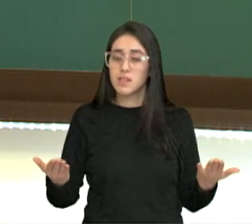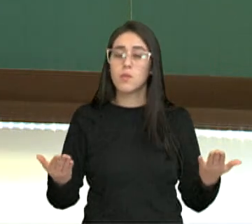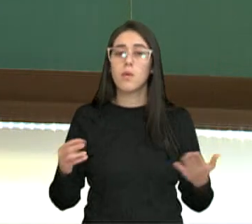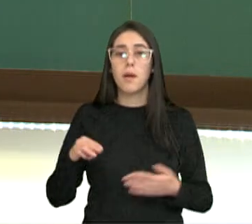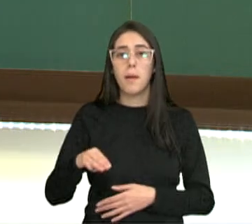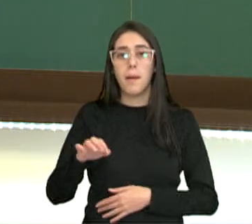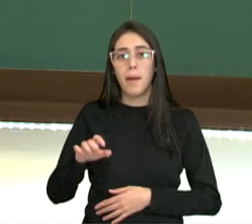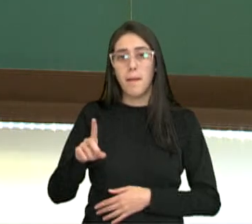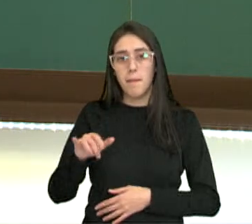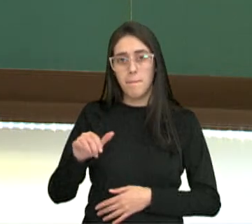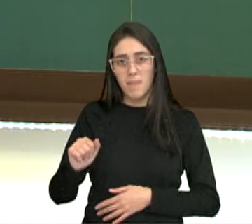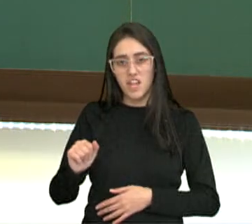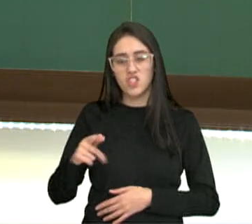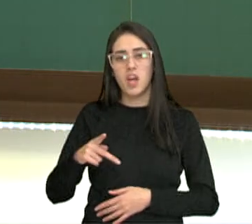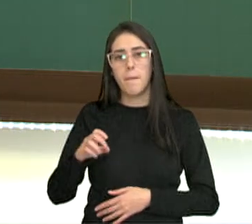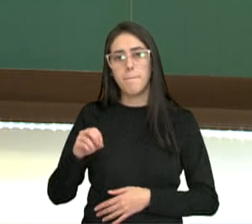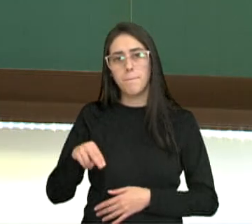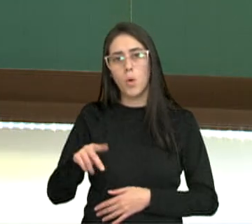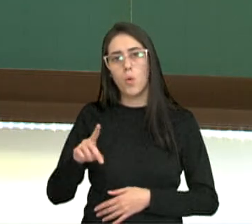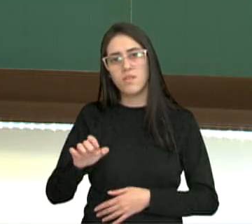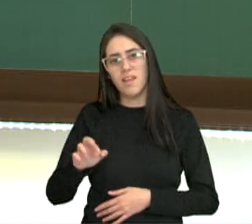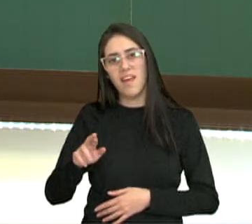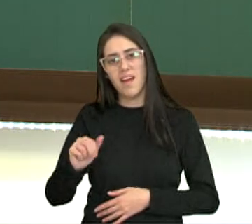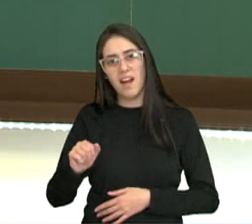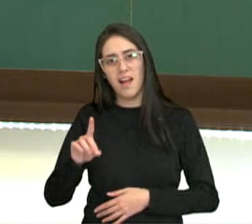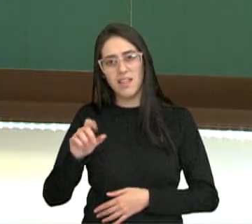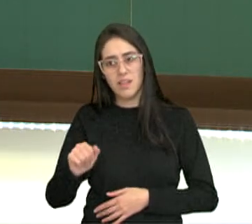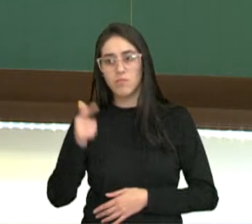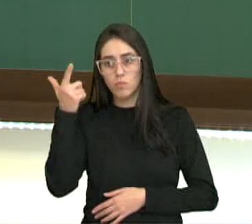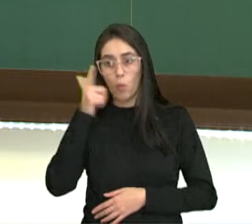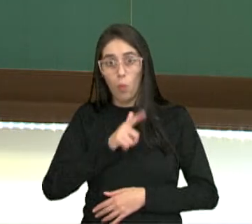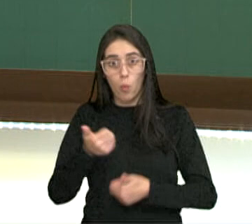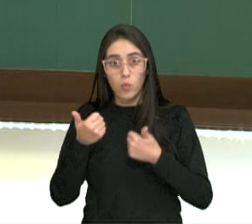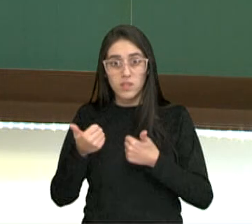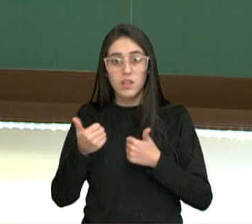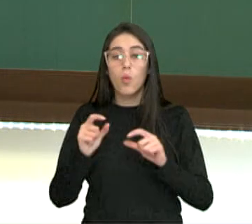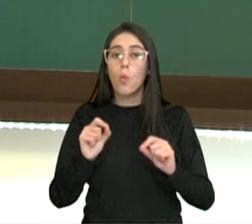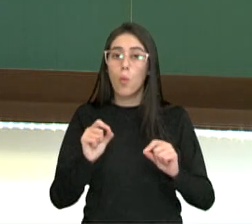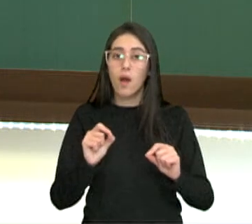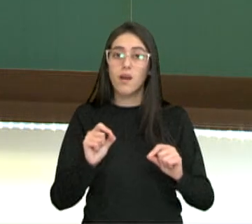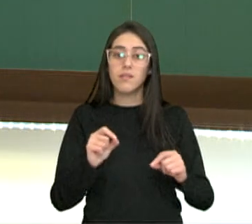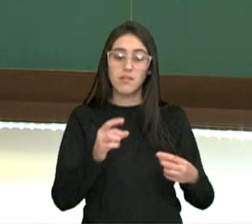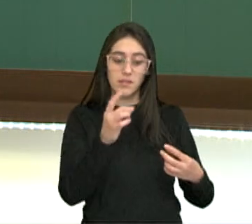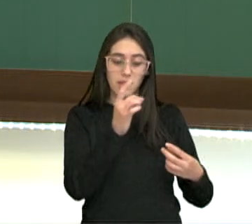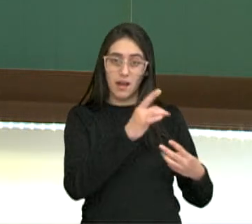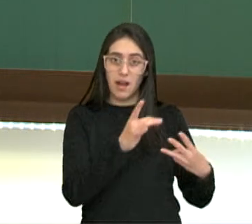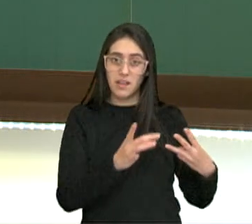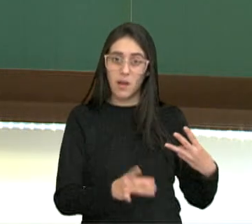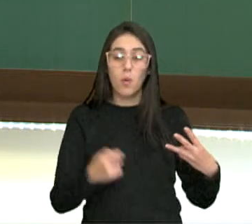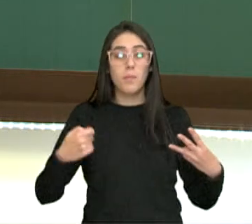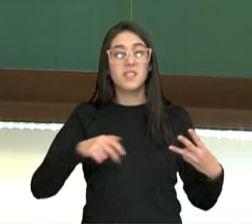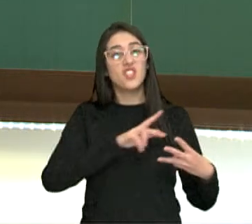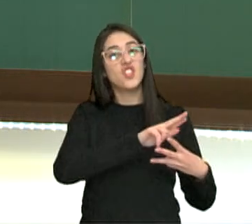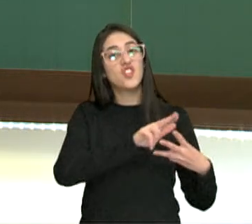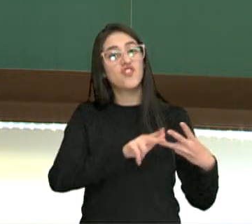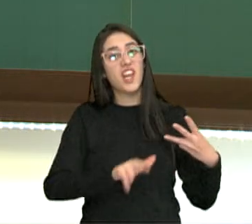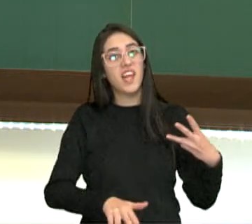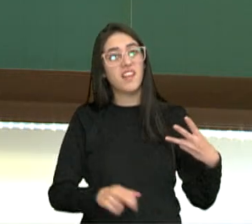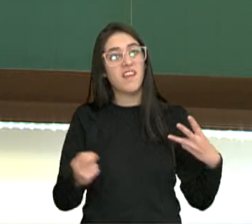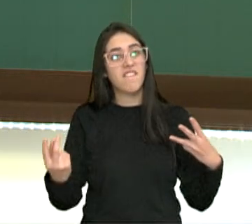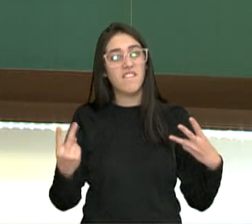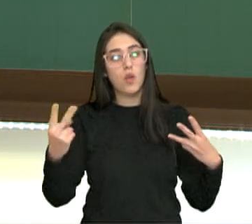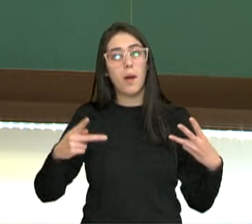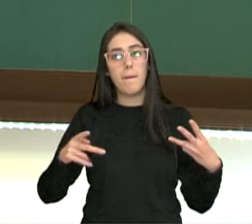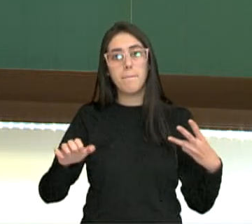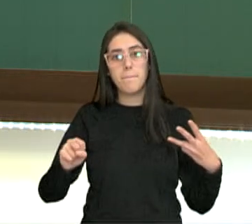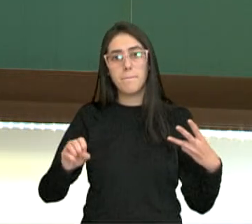média ponderada realmente seja significativa, os pesos devem ser diferentes.